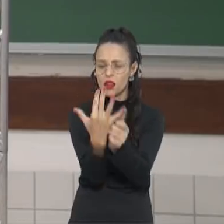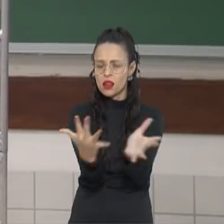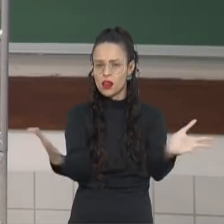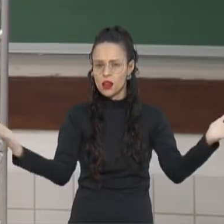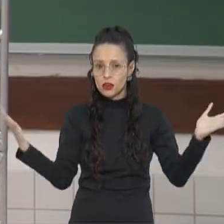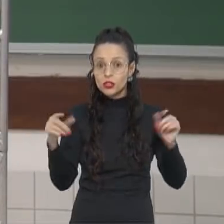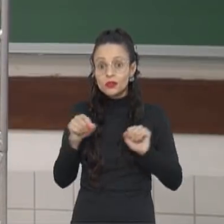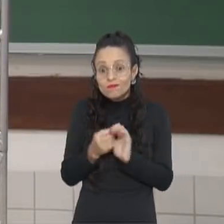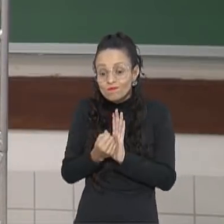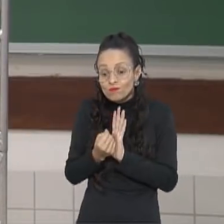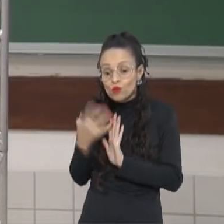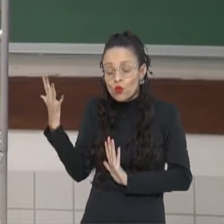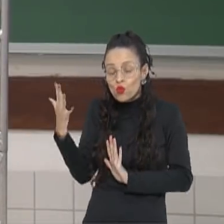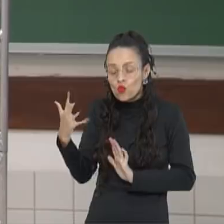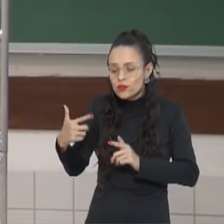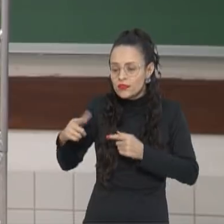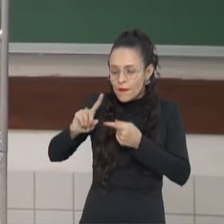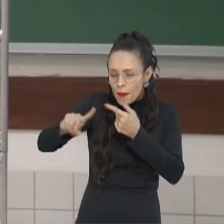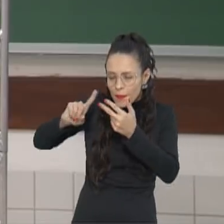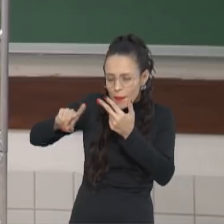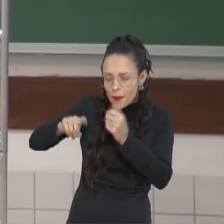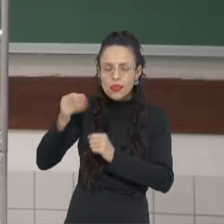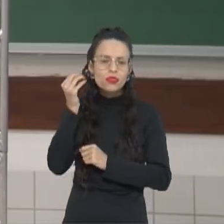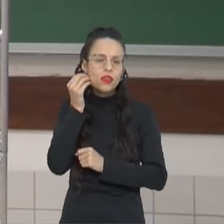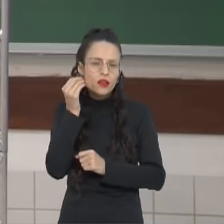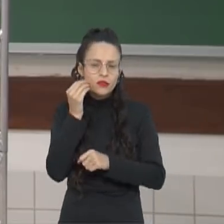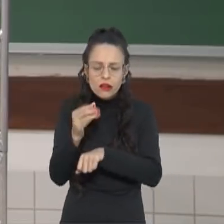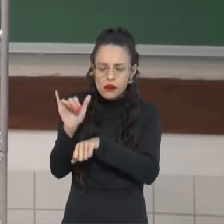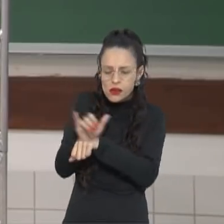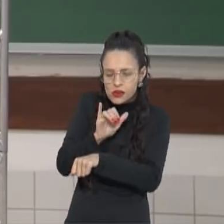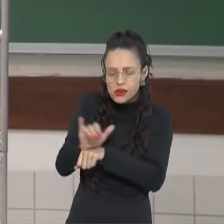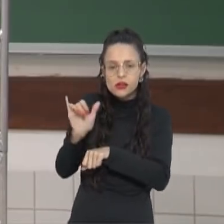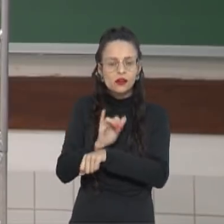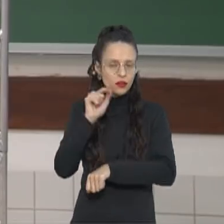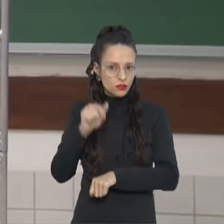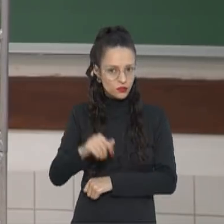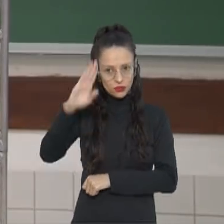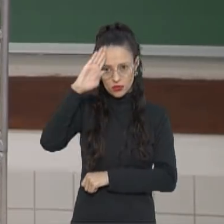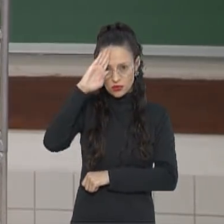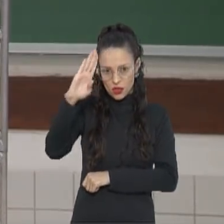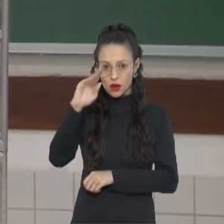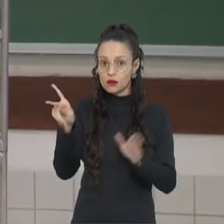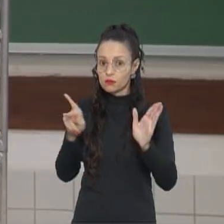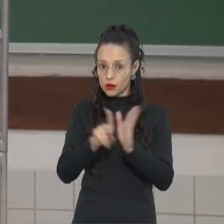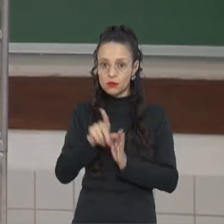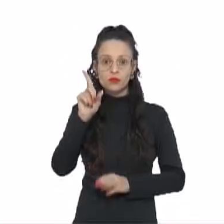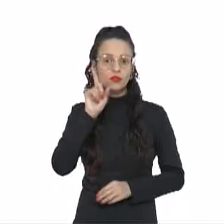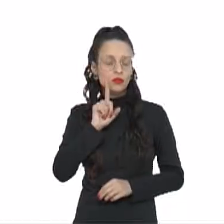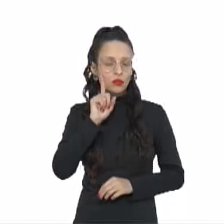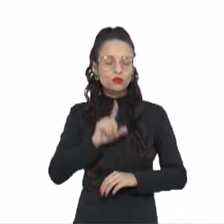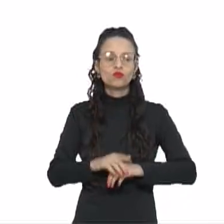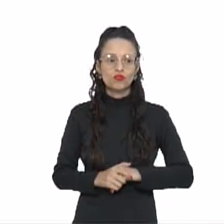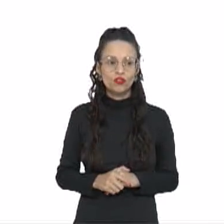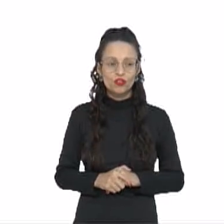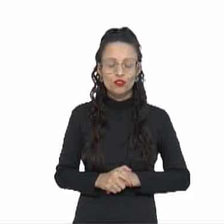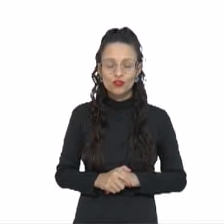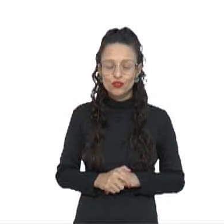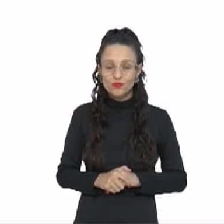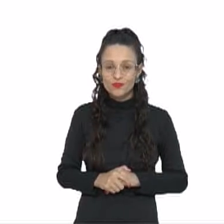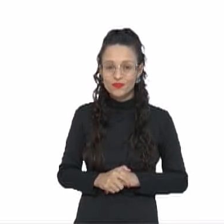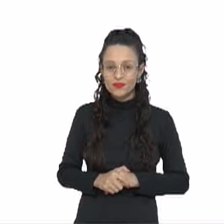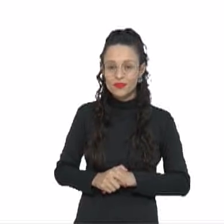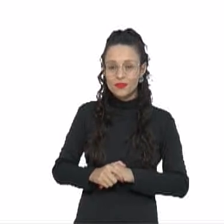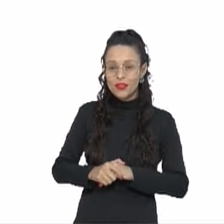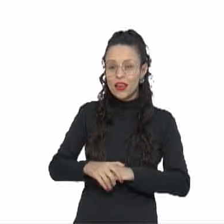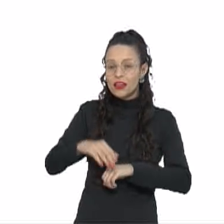muitas armas foram testadas, foram usadas pelo exército dos Estados Unidos. Foram lançadas mais bombas